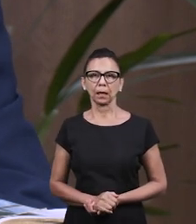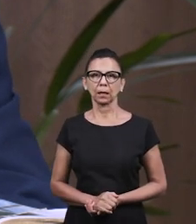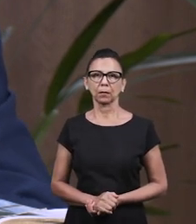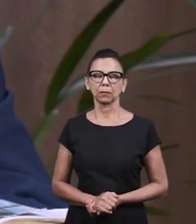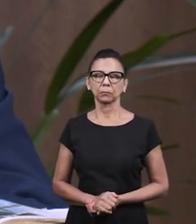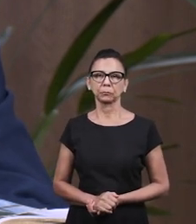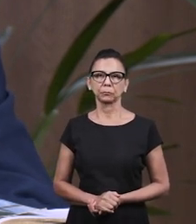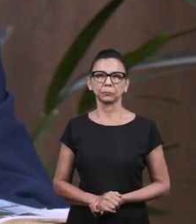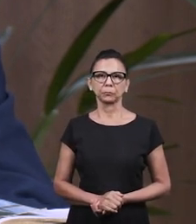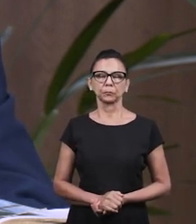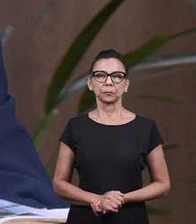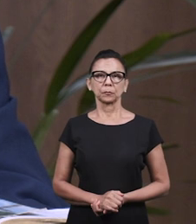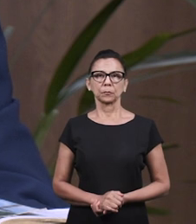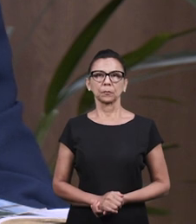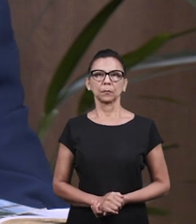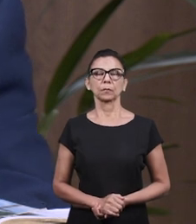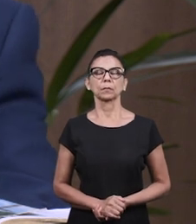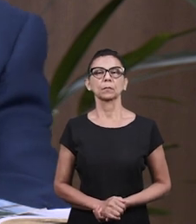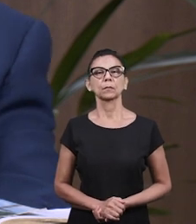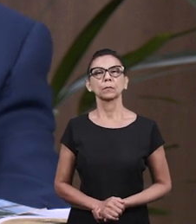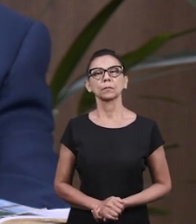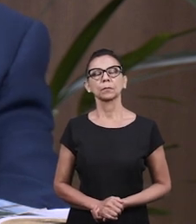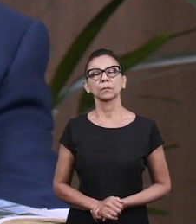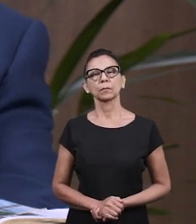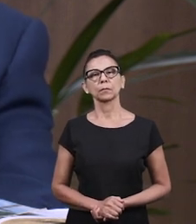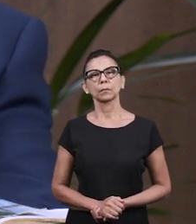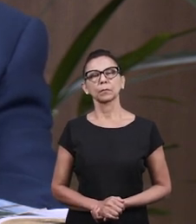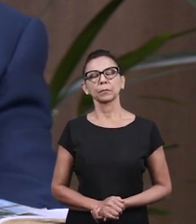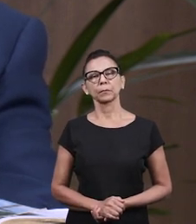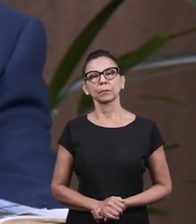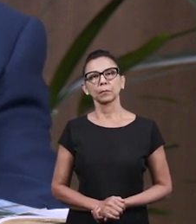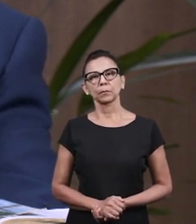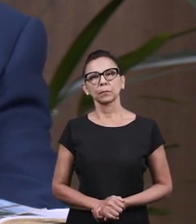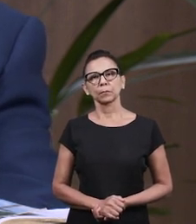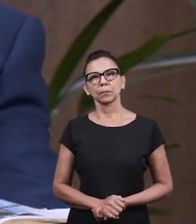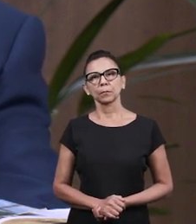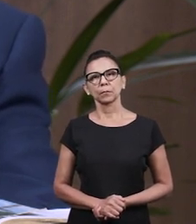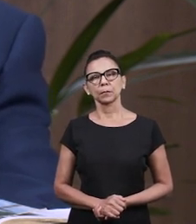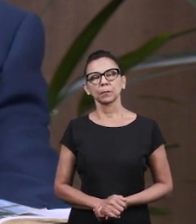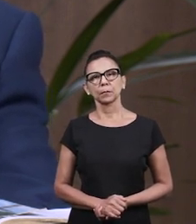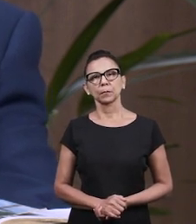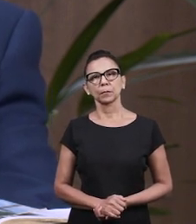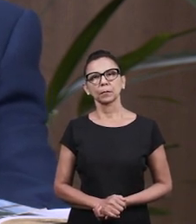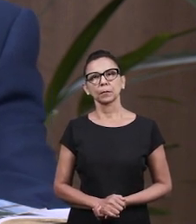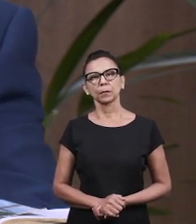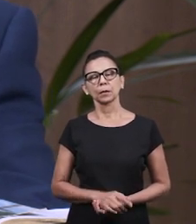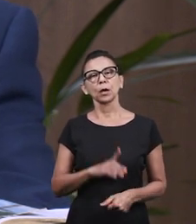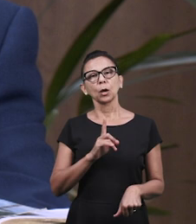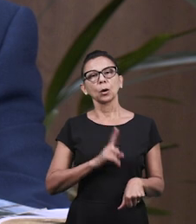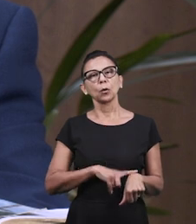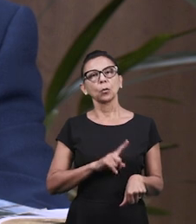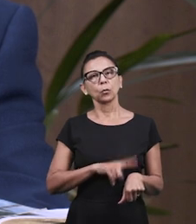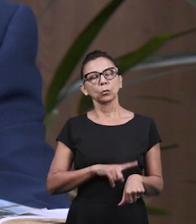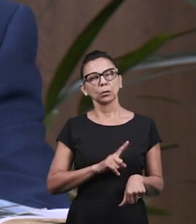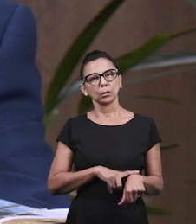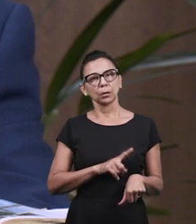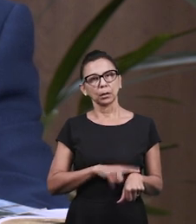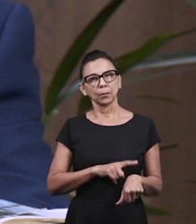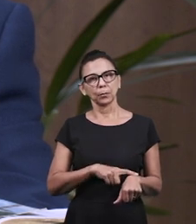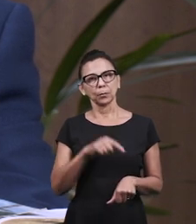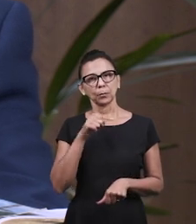o tempo no universo criador, onde nós estamos, ele está relacionado,